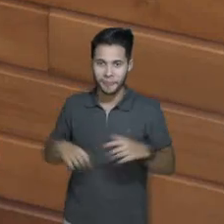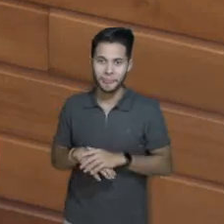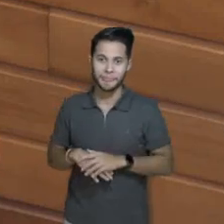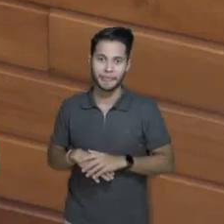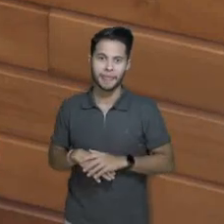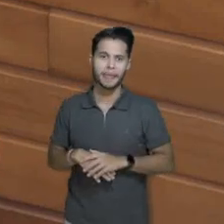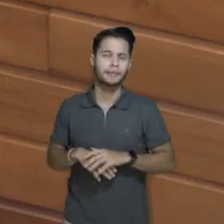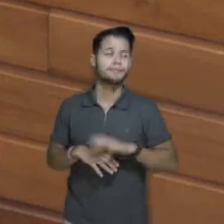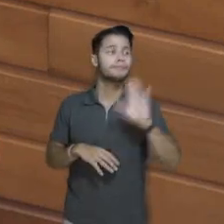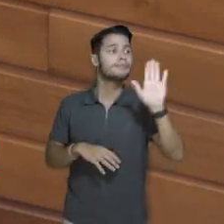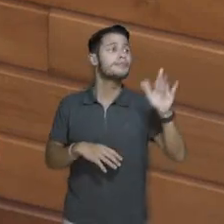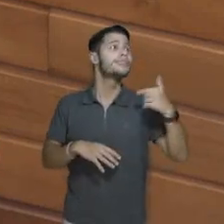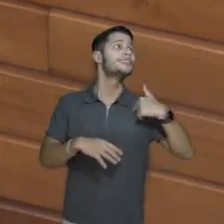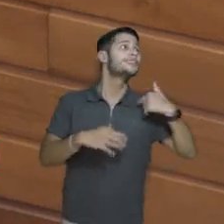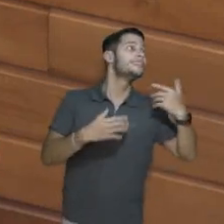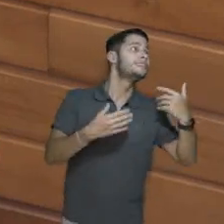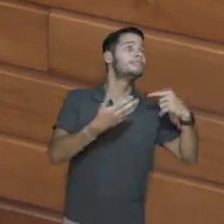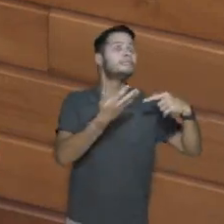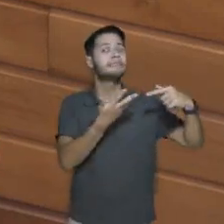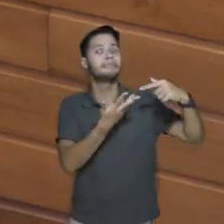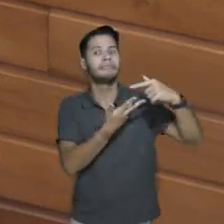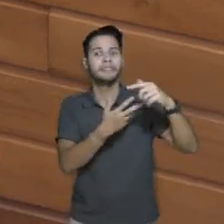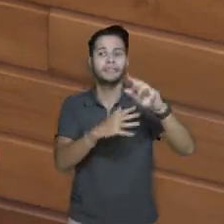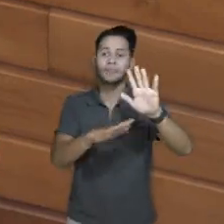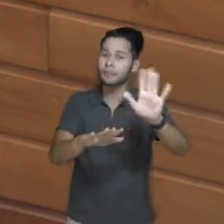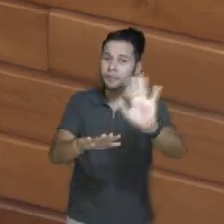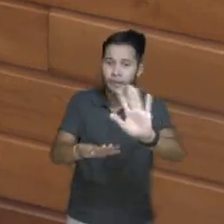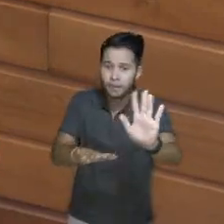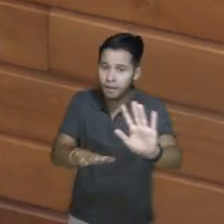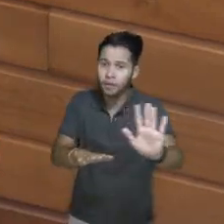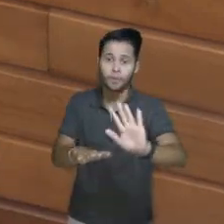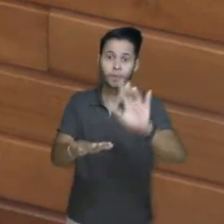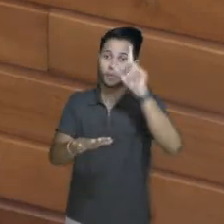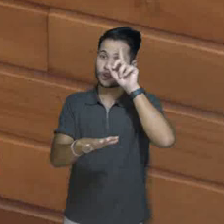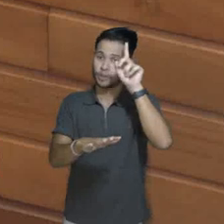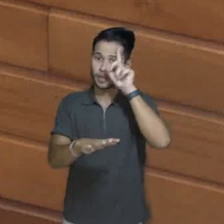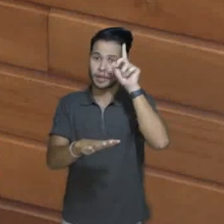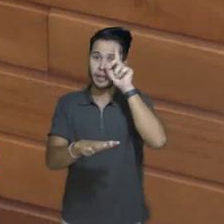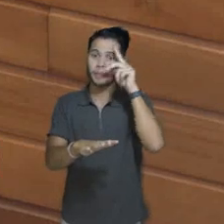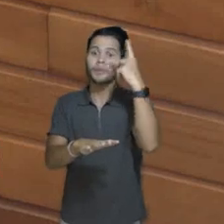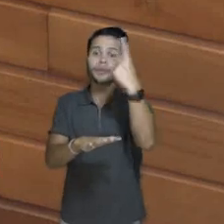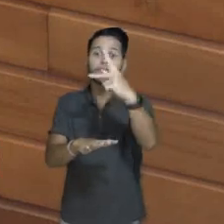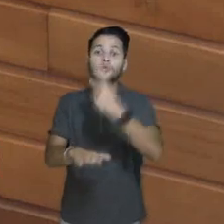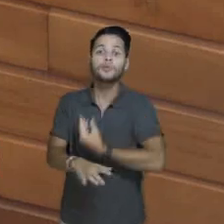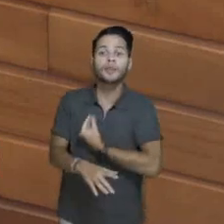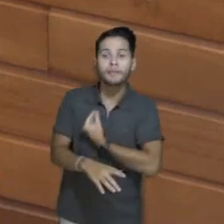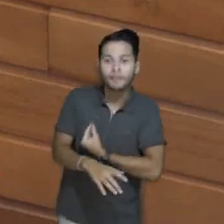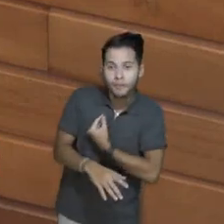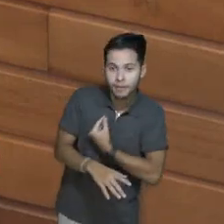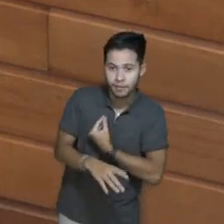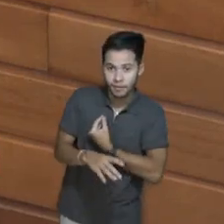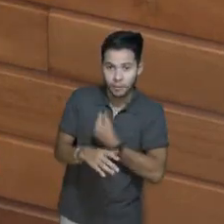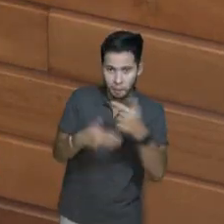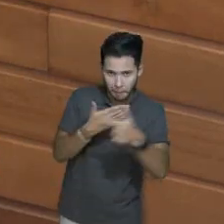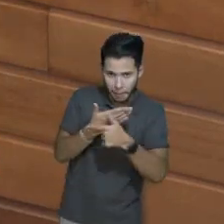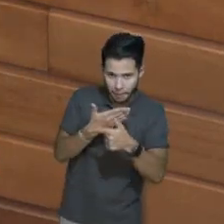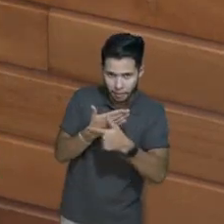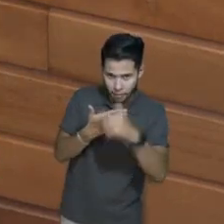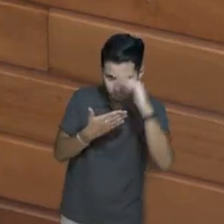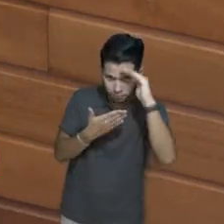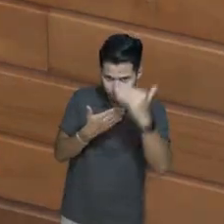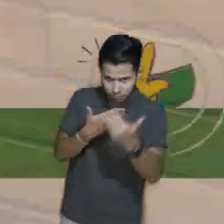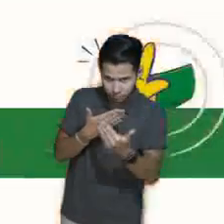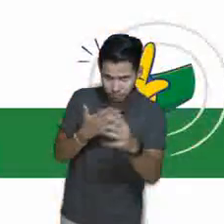aqui agora no Nosso Bairro na nossa escola no nosso dia a dia a gente tá fazendo a nossa parte esse é o primeiro caminho responsabilidade